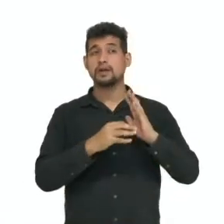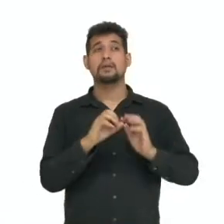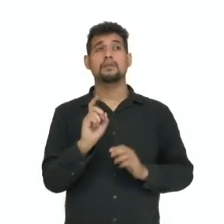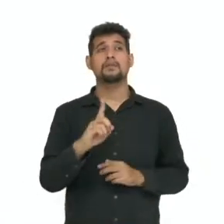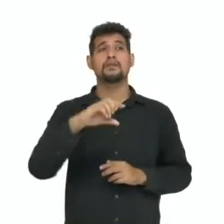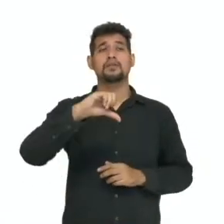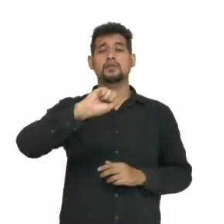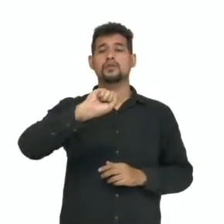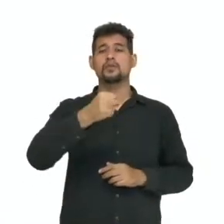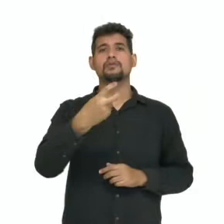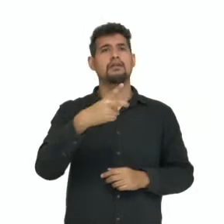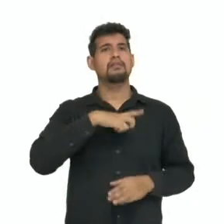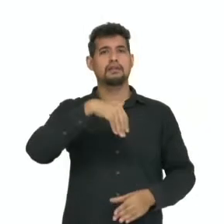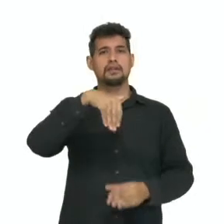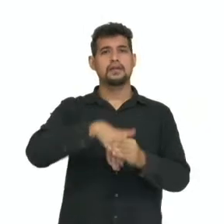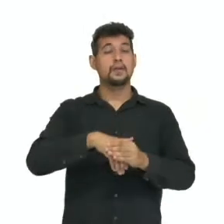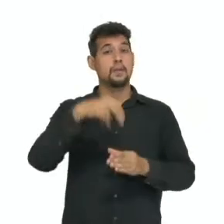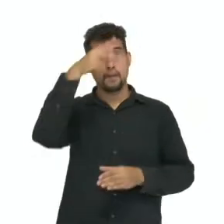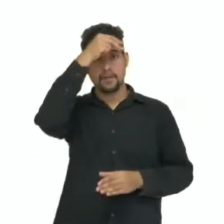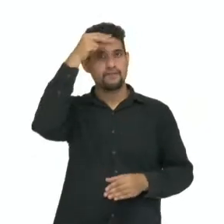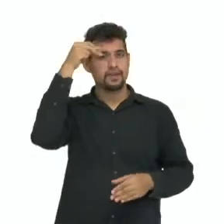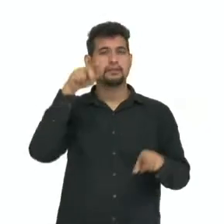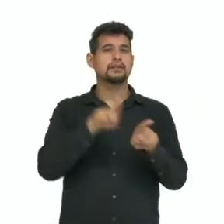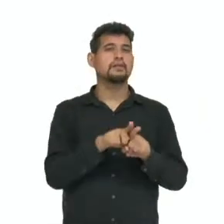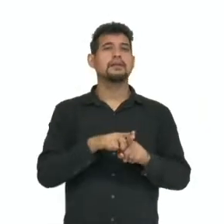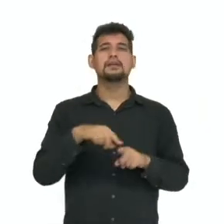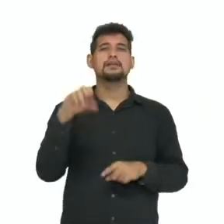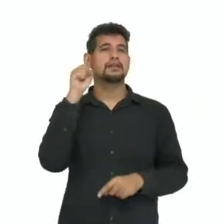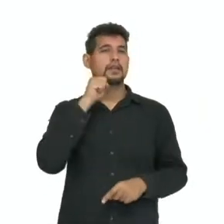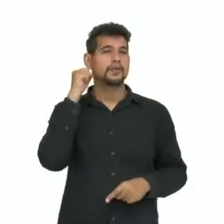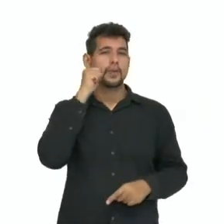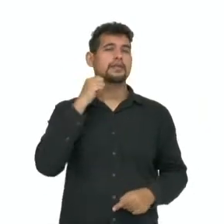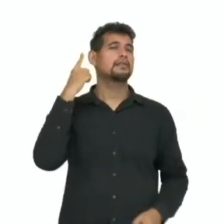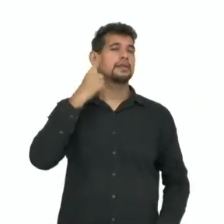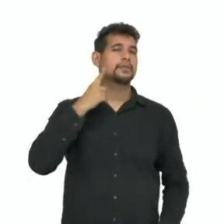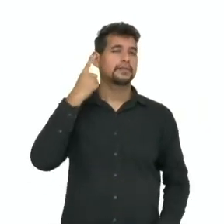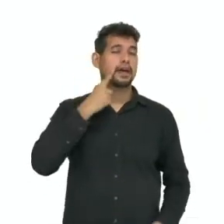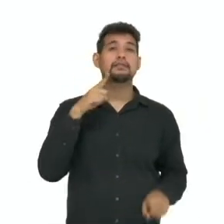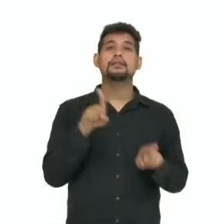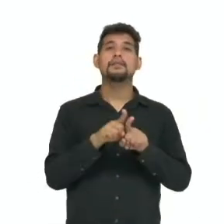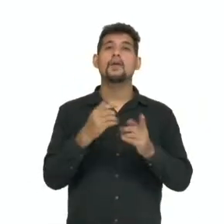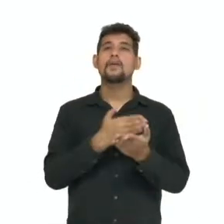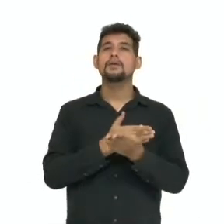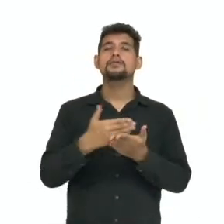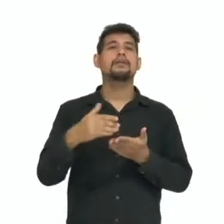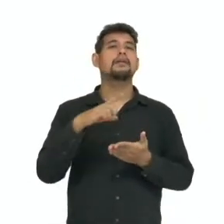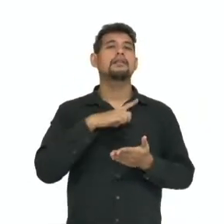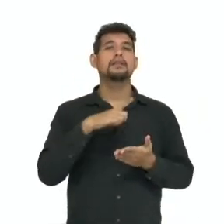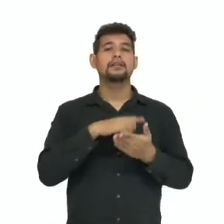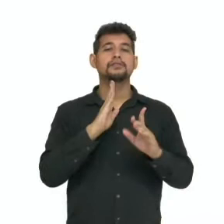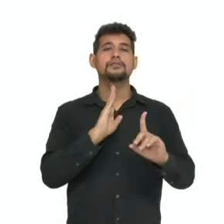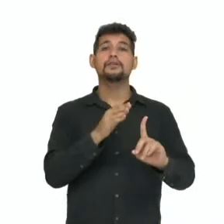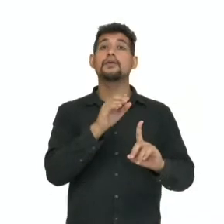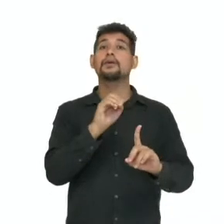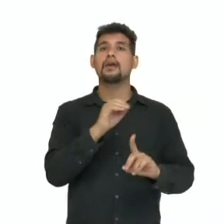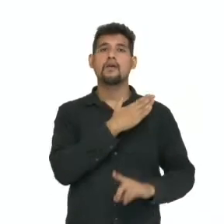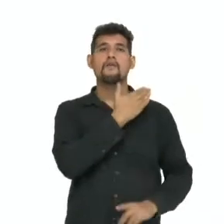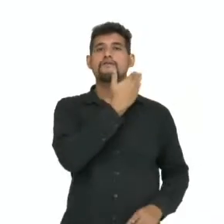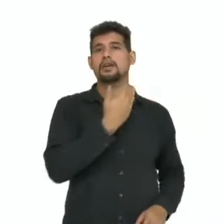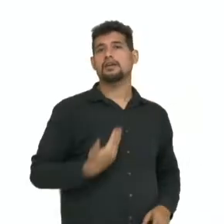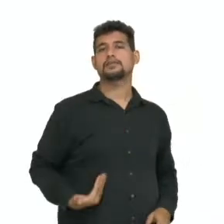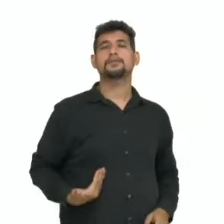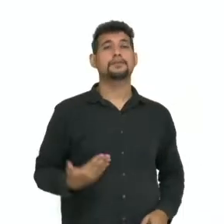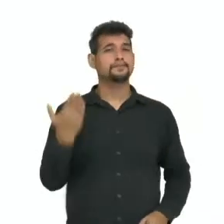houve eleições para prefeitos, senadores, deputados e as primeiras eleições diretas para governador